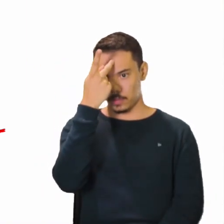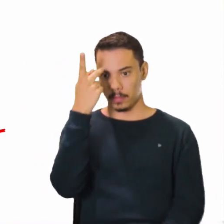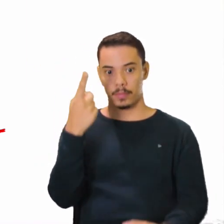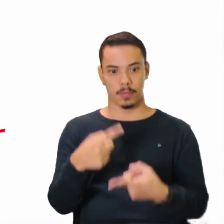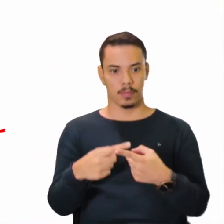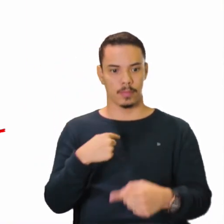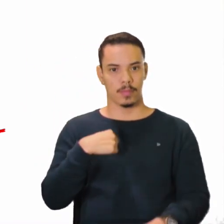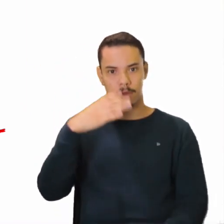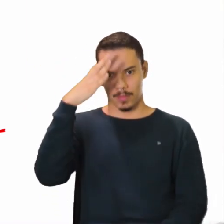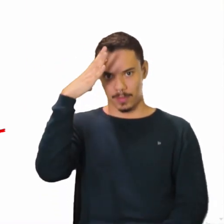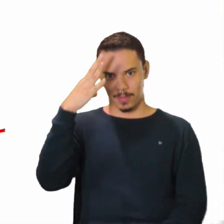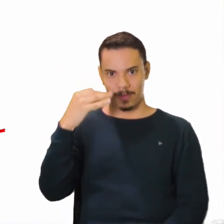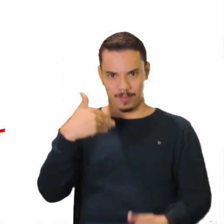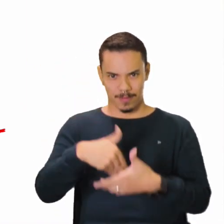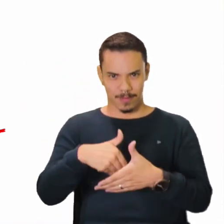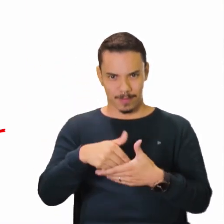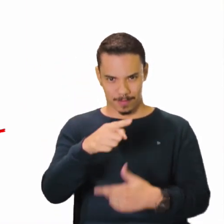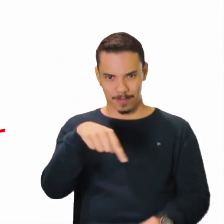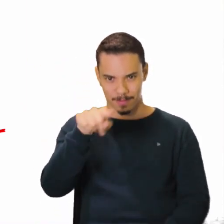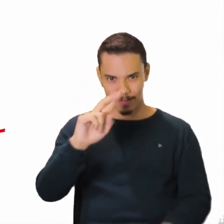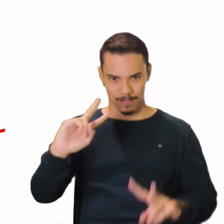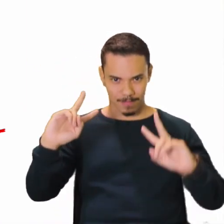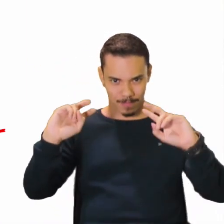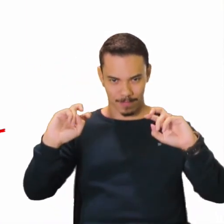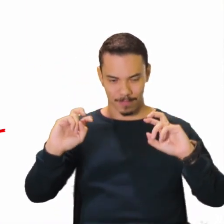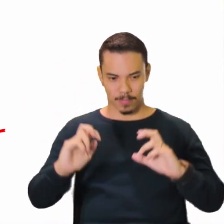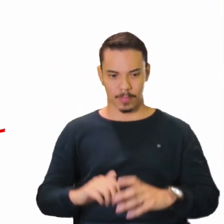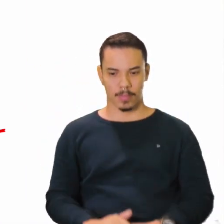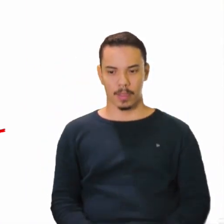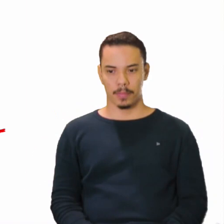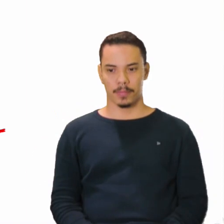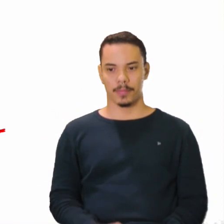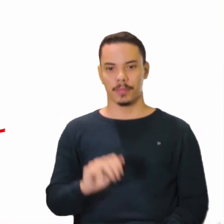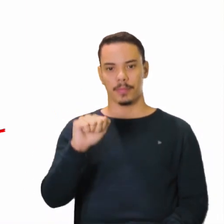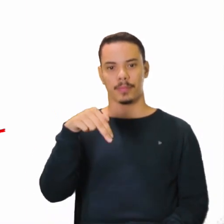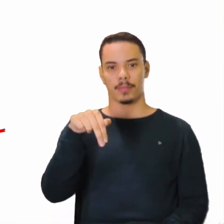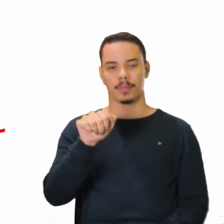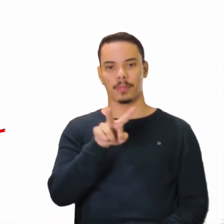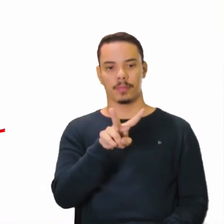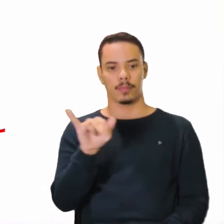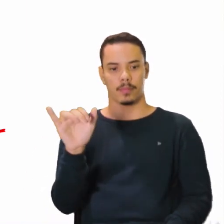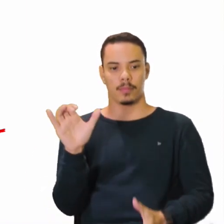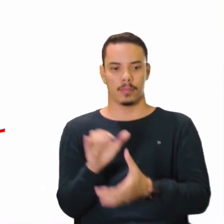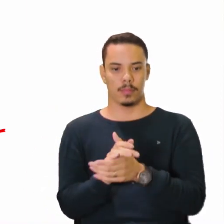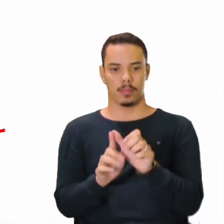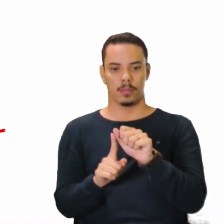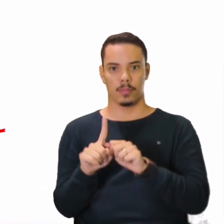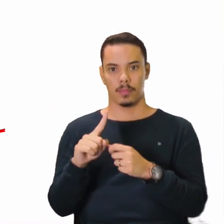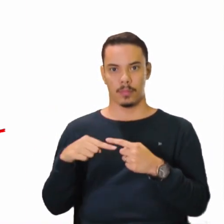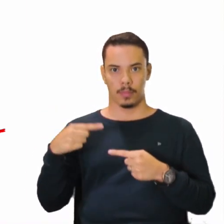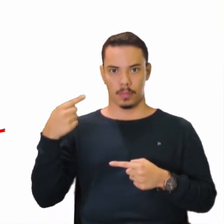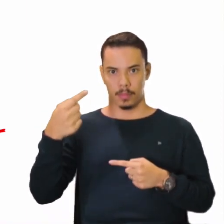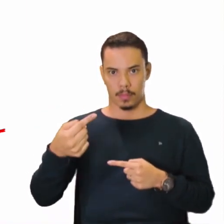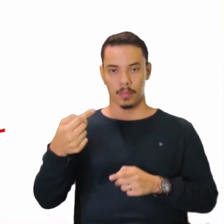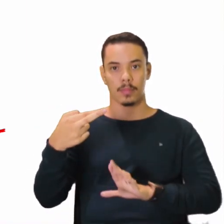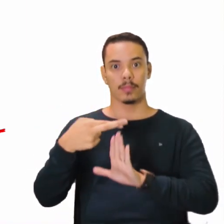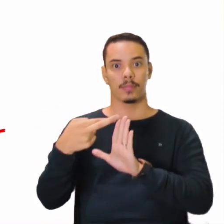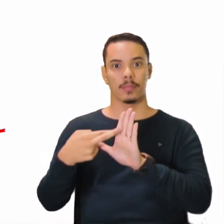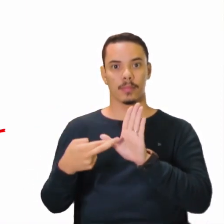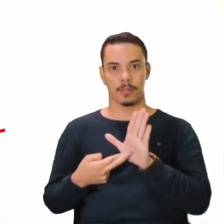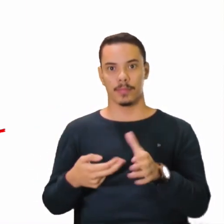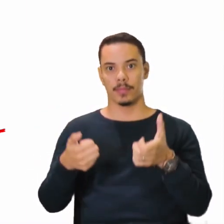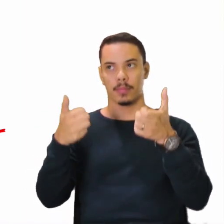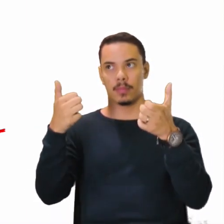eu entendo muito de futebol, você já percebeu, né? Vamos lá. Ana vai casar no mês que vem. A regra diz que a